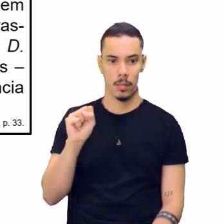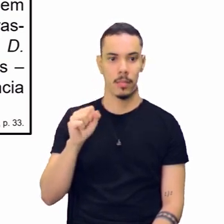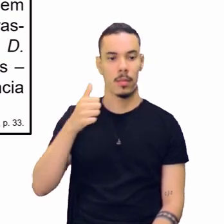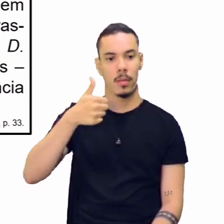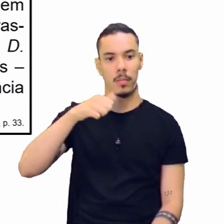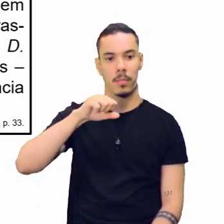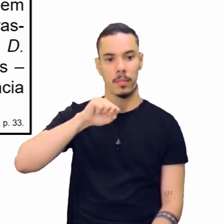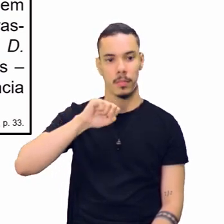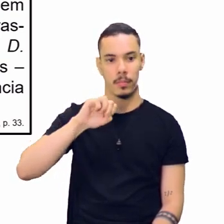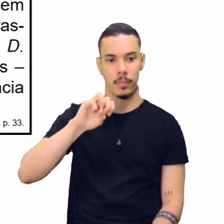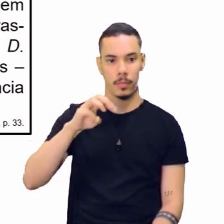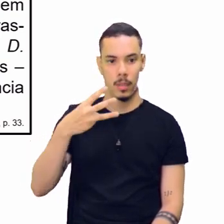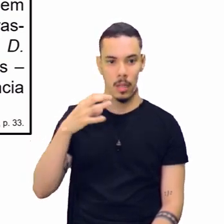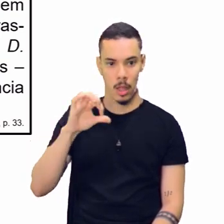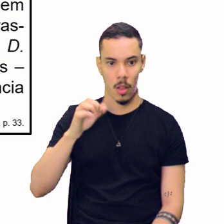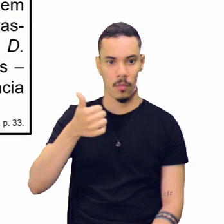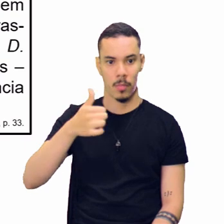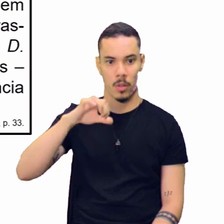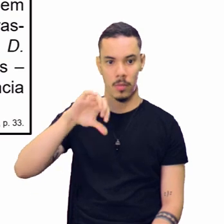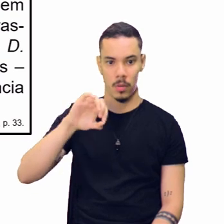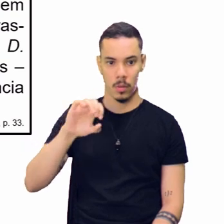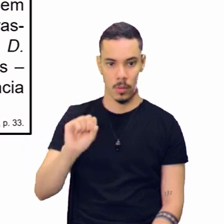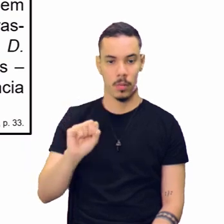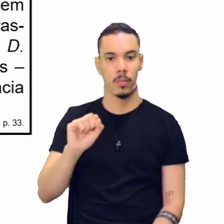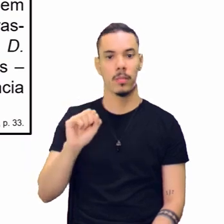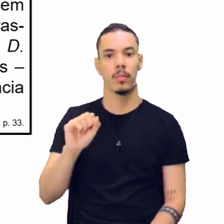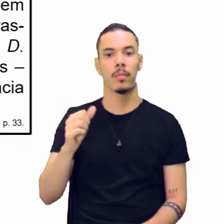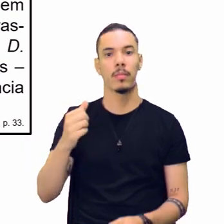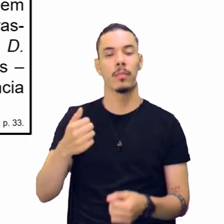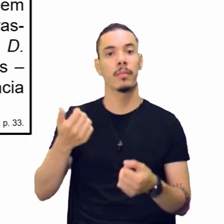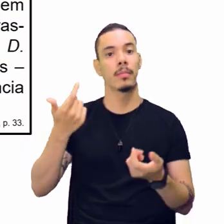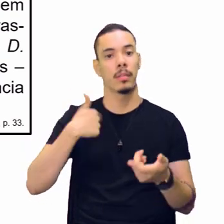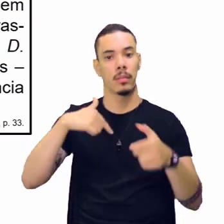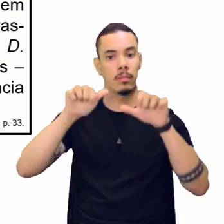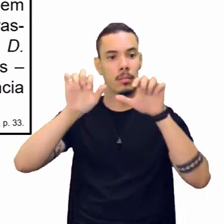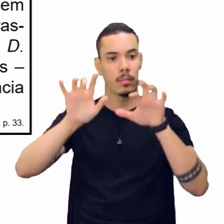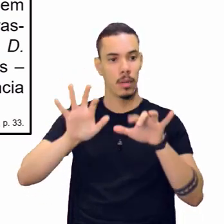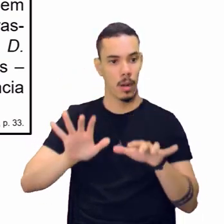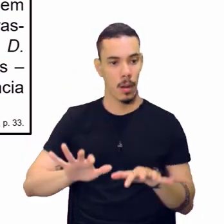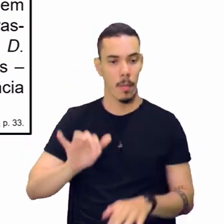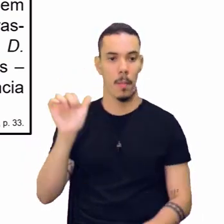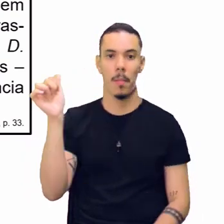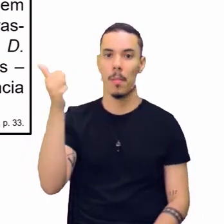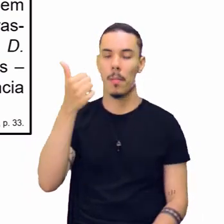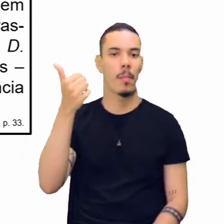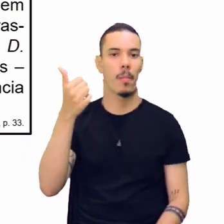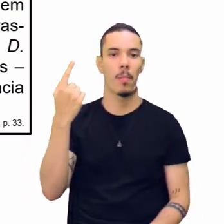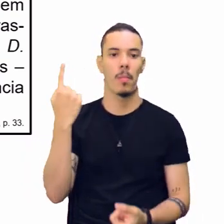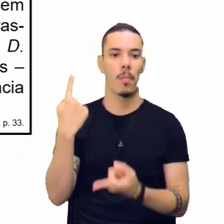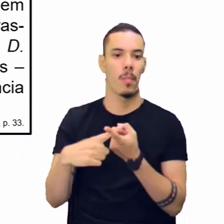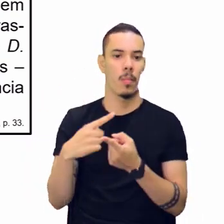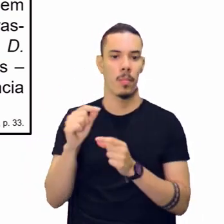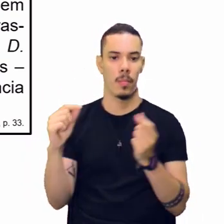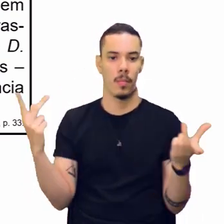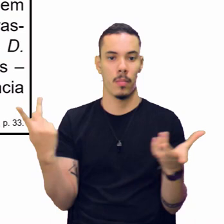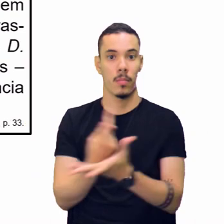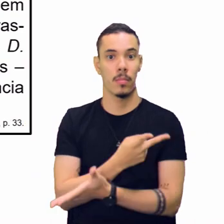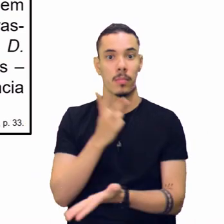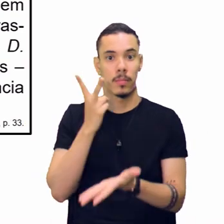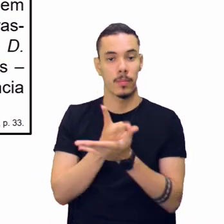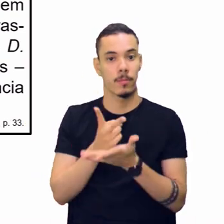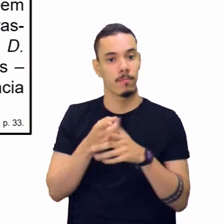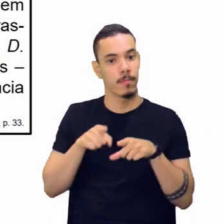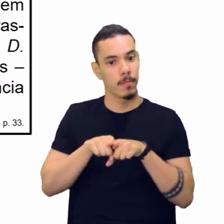1839-1908. Distingue-se em nossas letras, em primeiro lugar, por uma atividade contínua, se